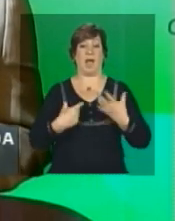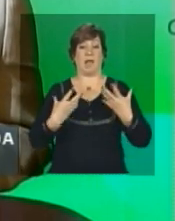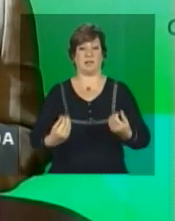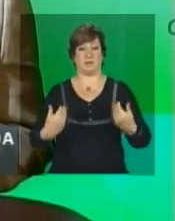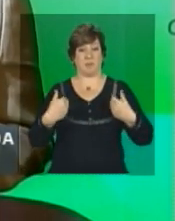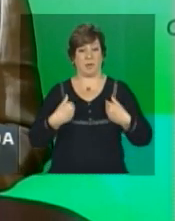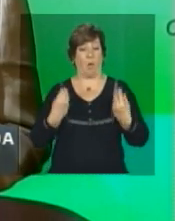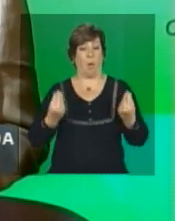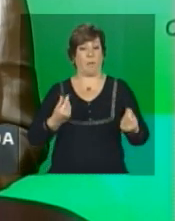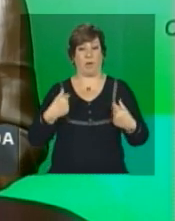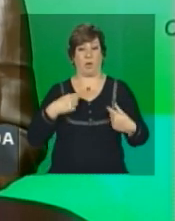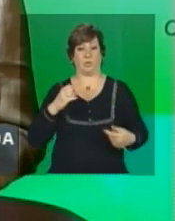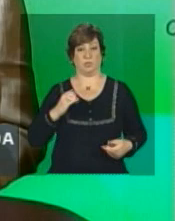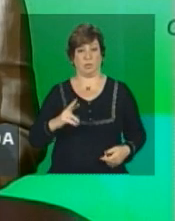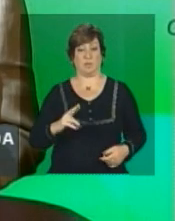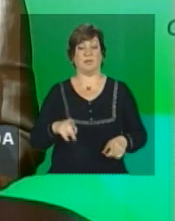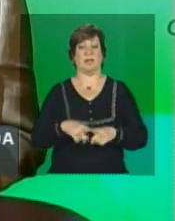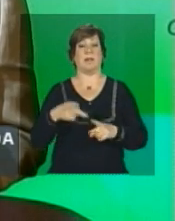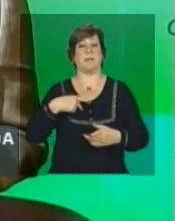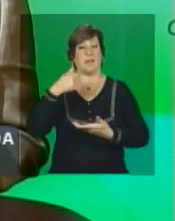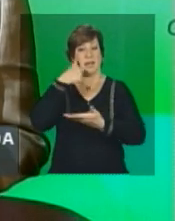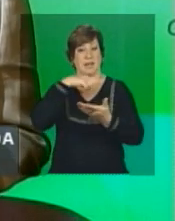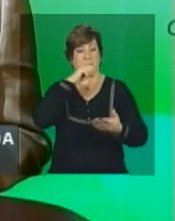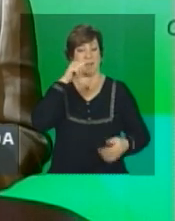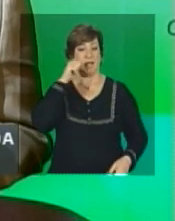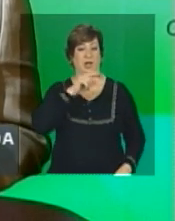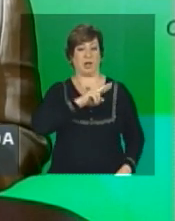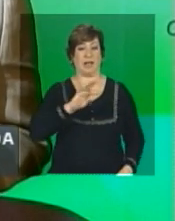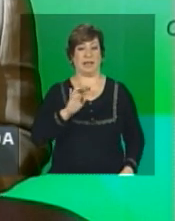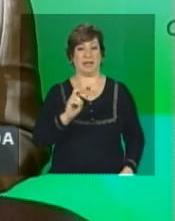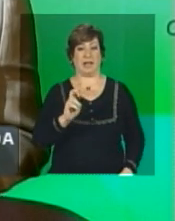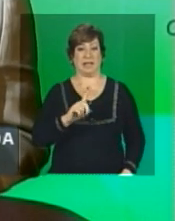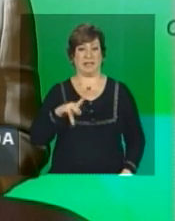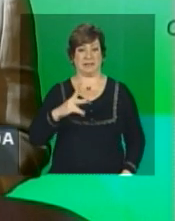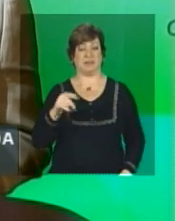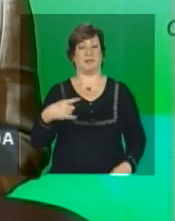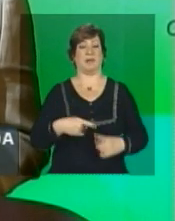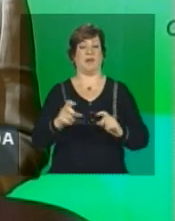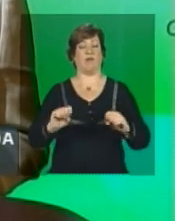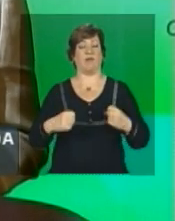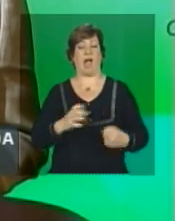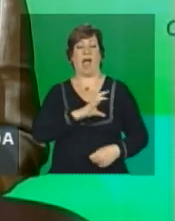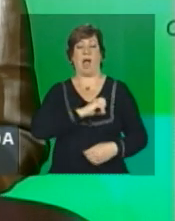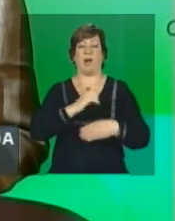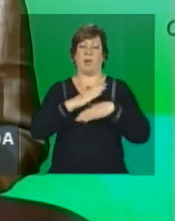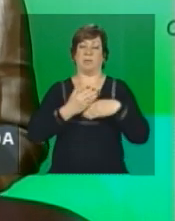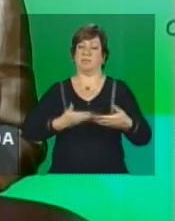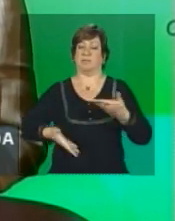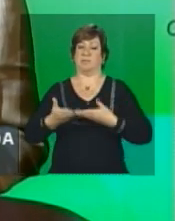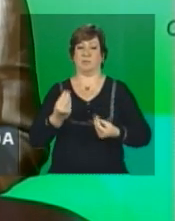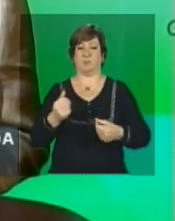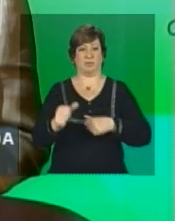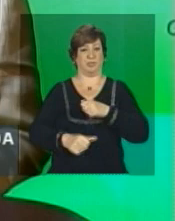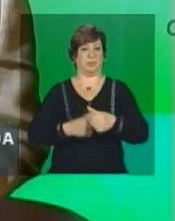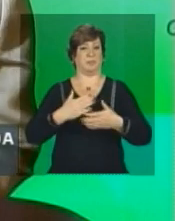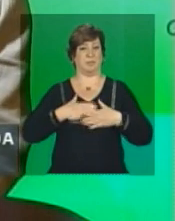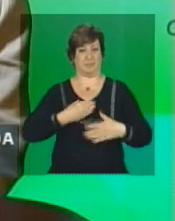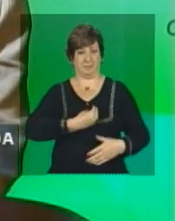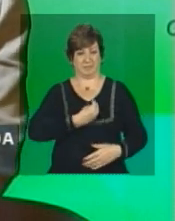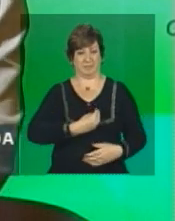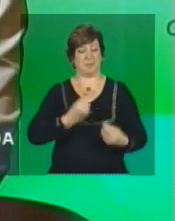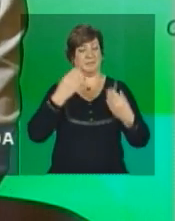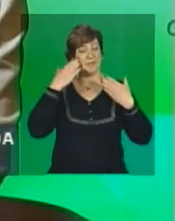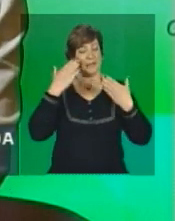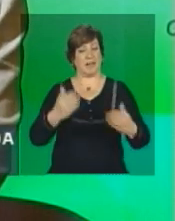eu sou, e à minha mãe, Dona Terezinha, pela força de seu amor transformador.